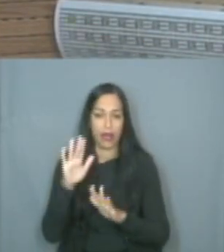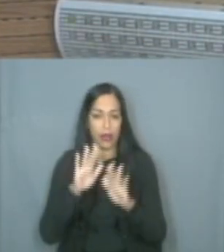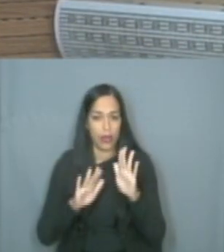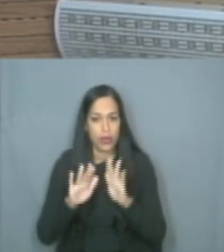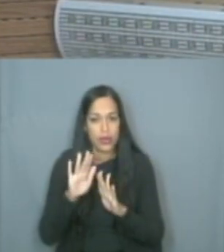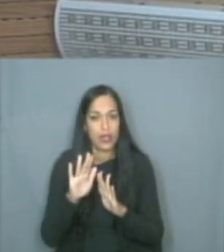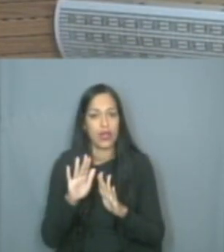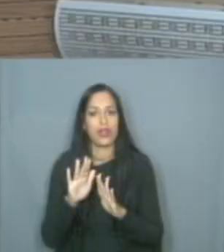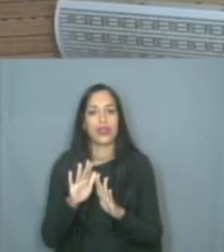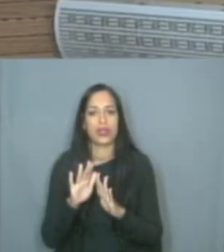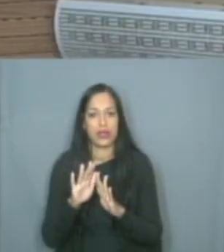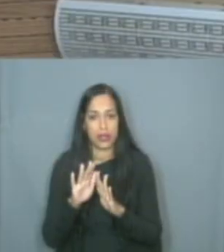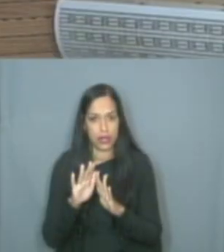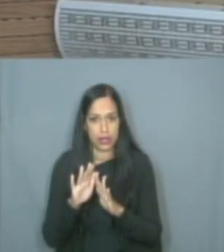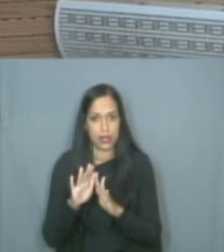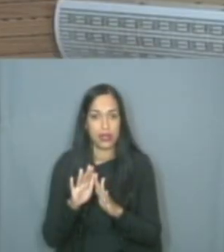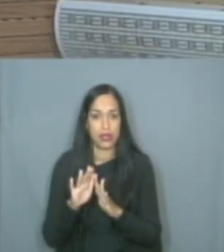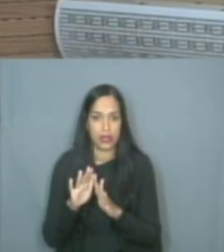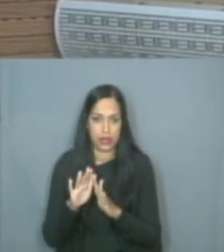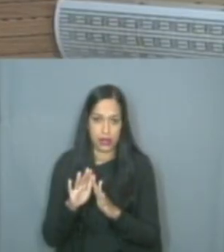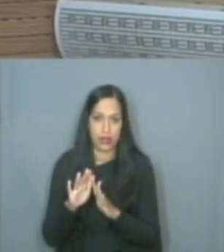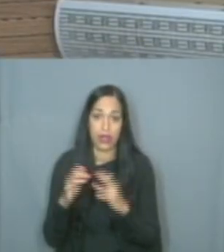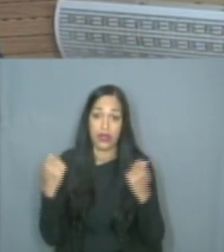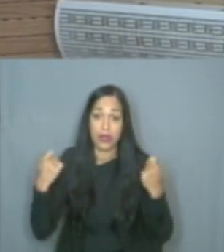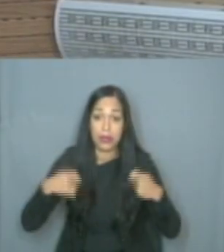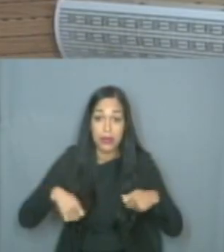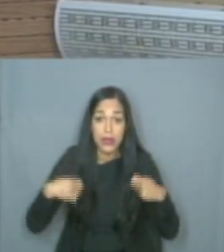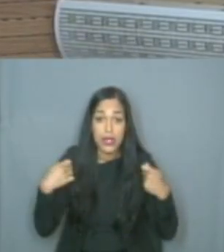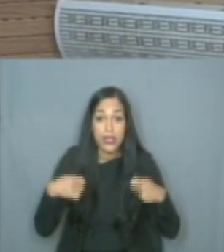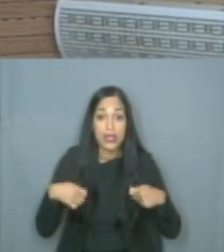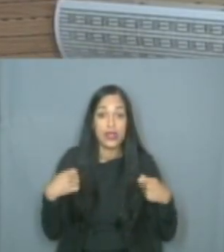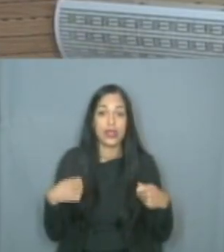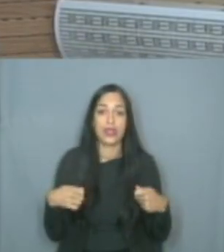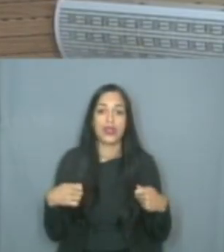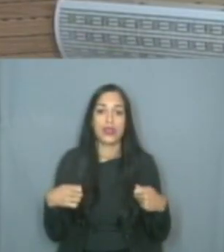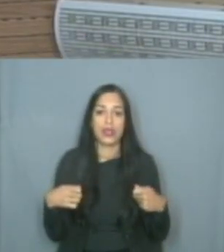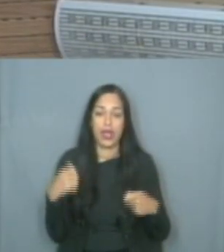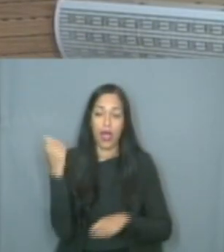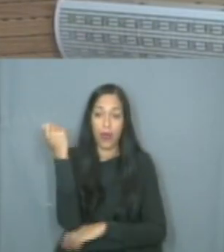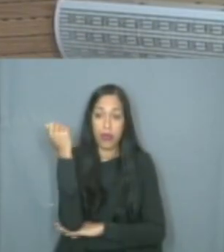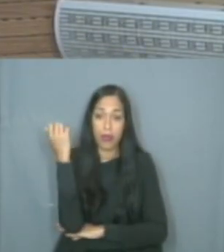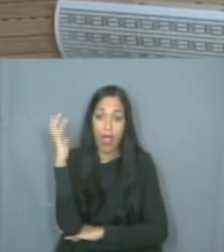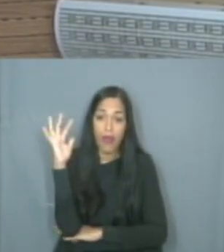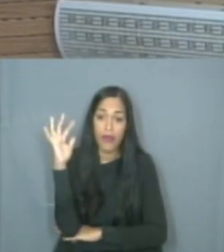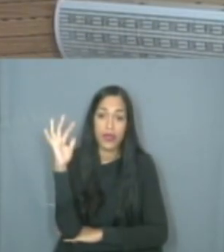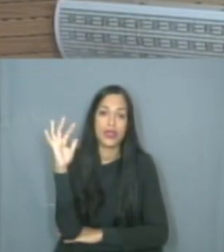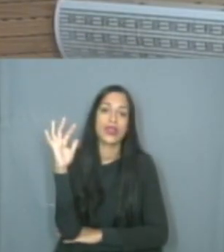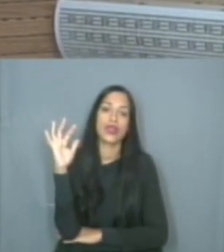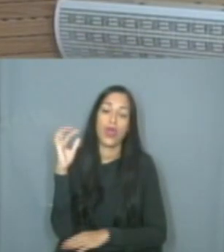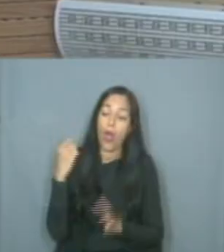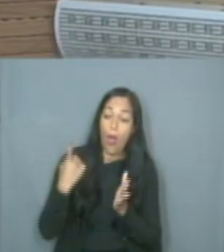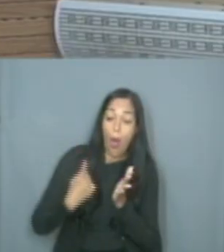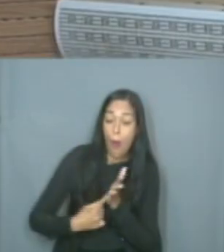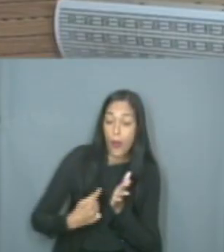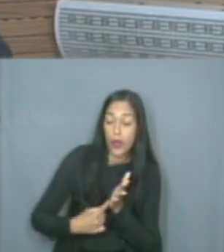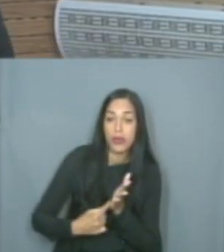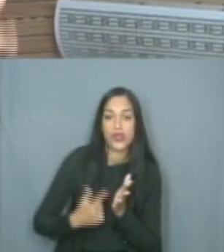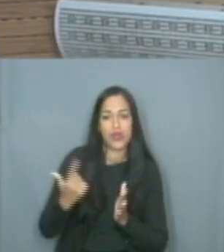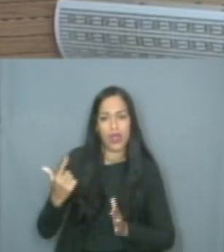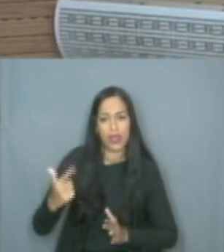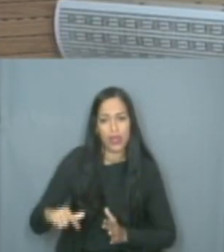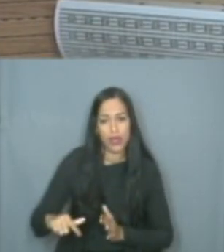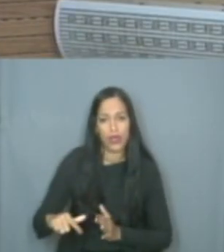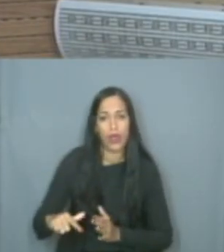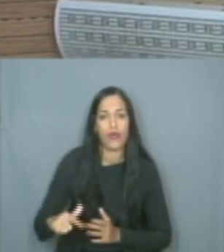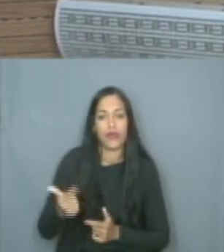ou às vezes até, infelizmente, a gente precisa erradicar uma árvore, claro, com o compromisso de fazer o replantio